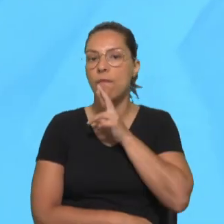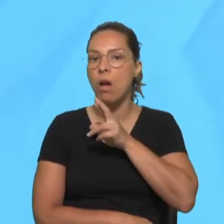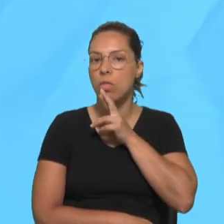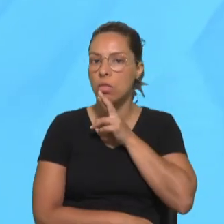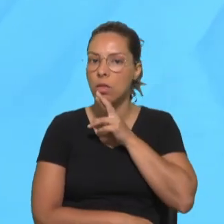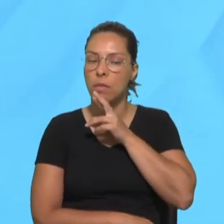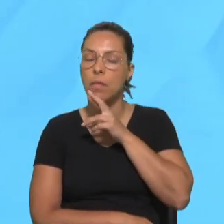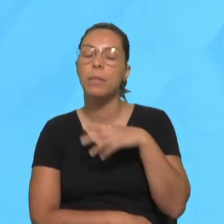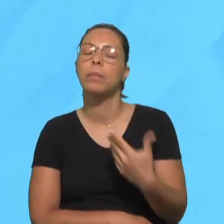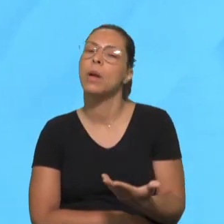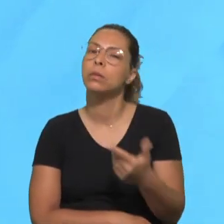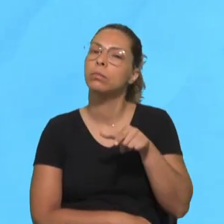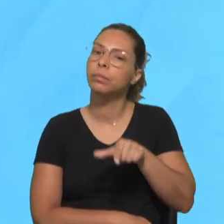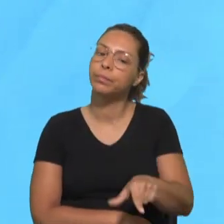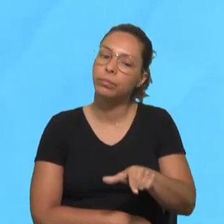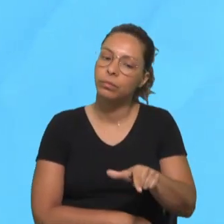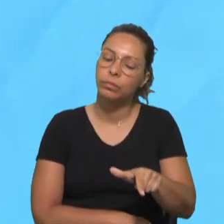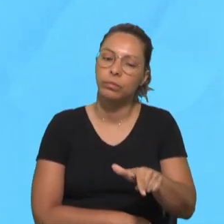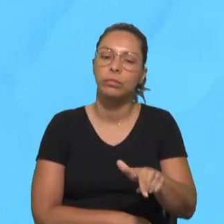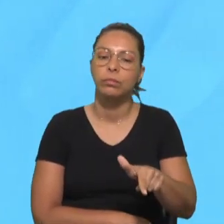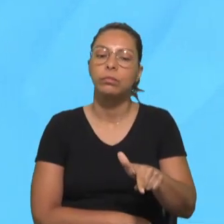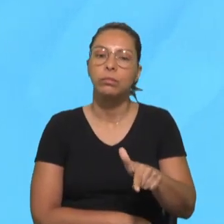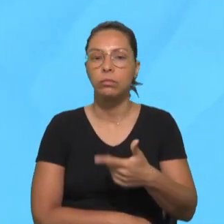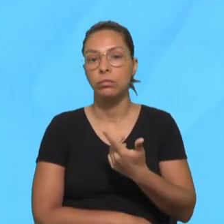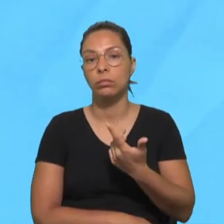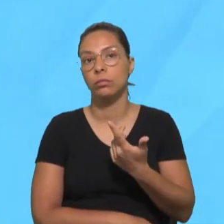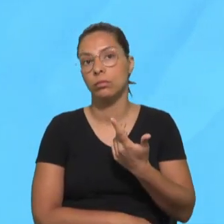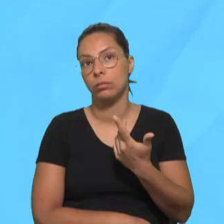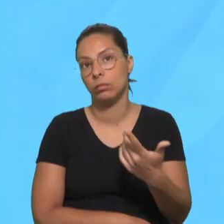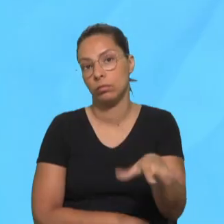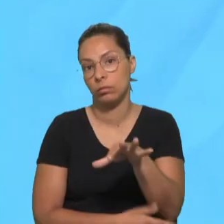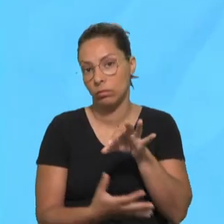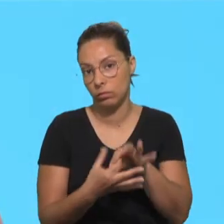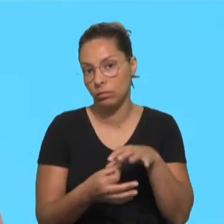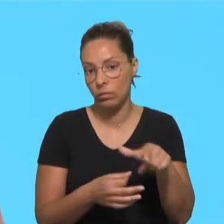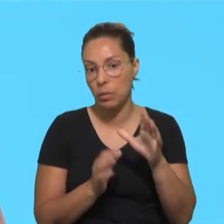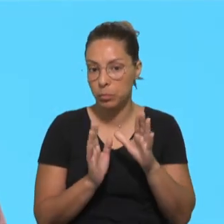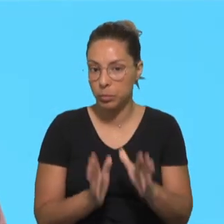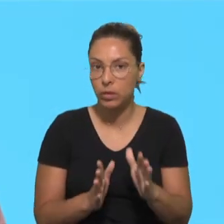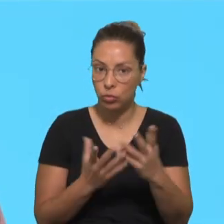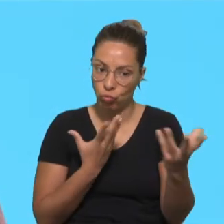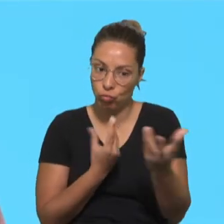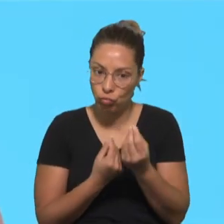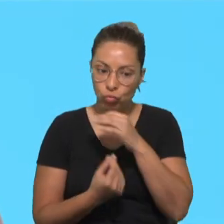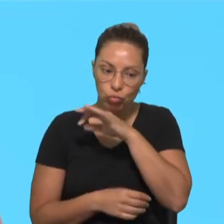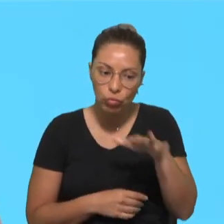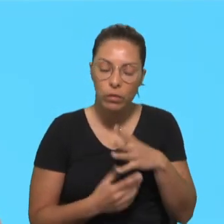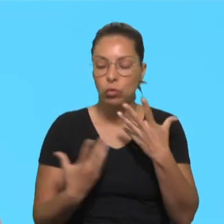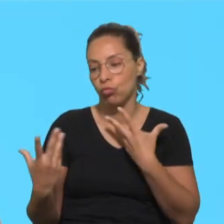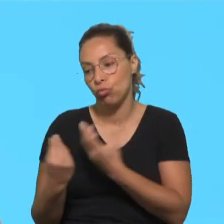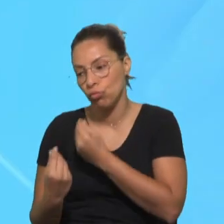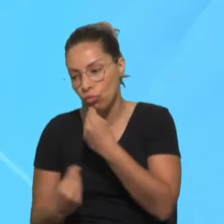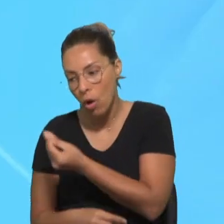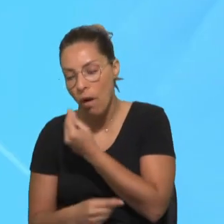alguma forma para identificar uma presença que as cooperadoras da família deverão continuar a ter junto das famílias, junto dos jovens também,